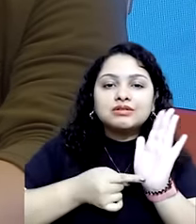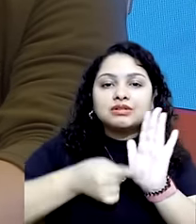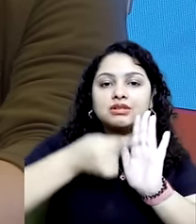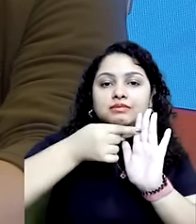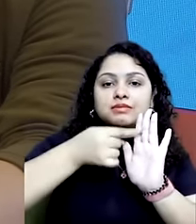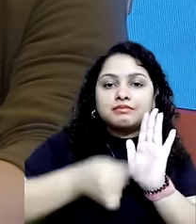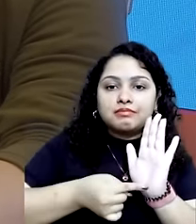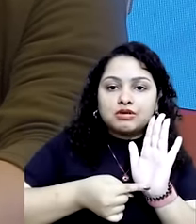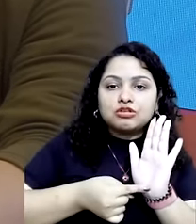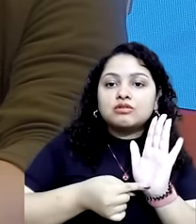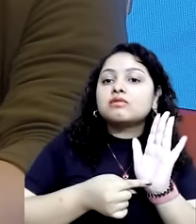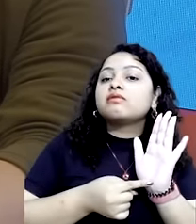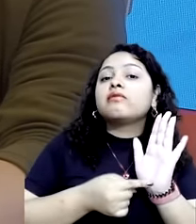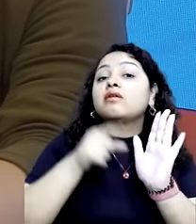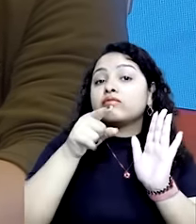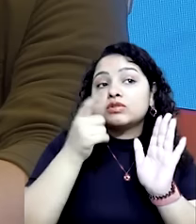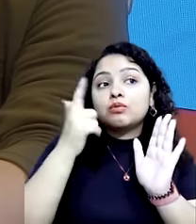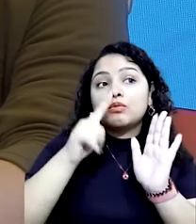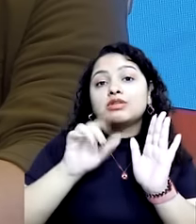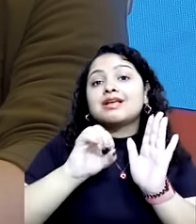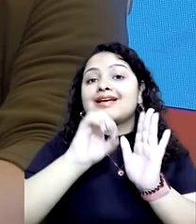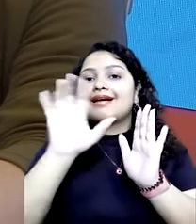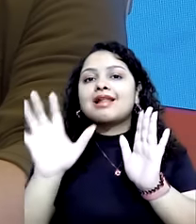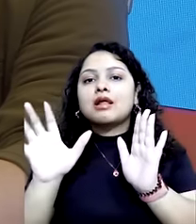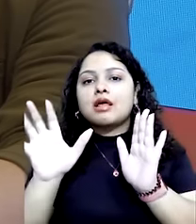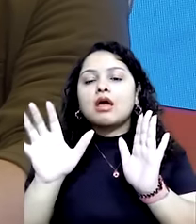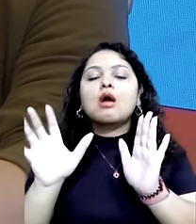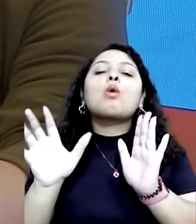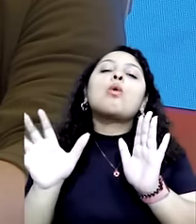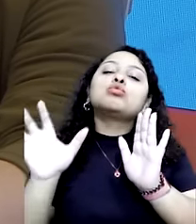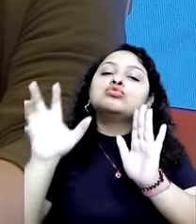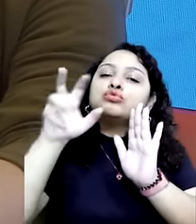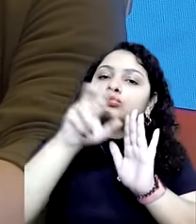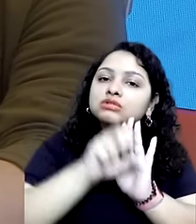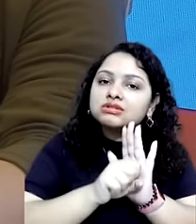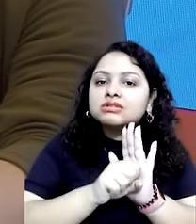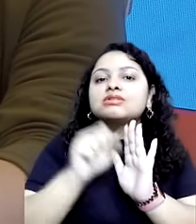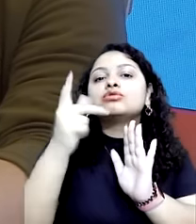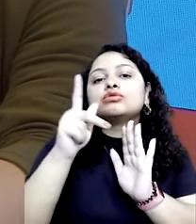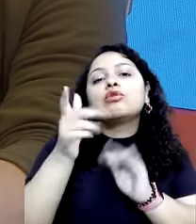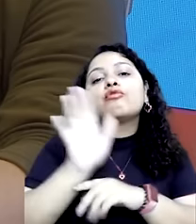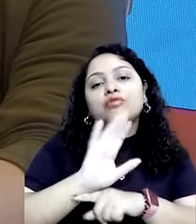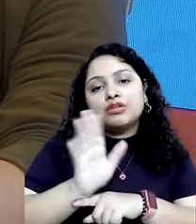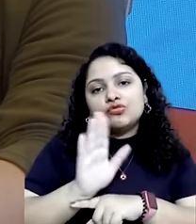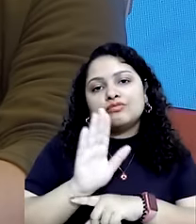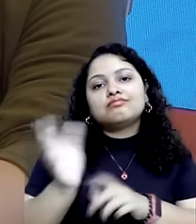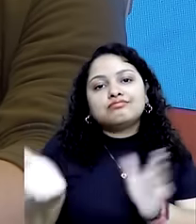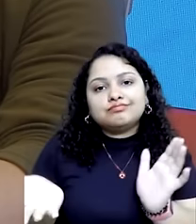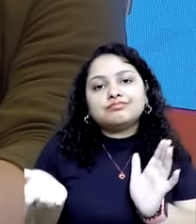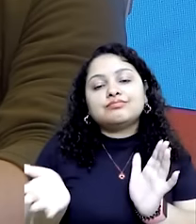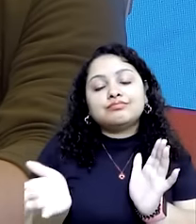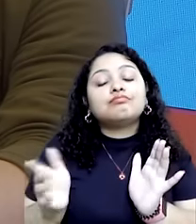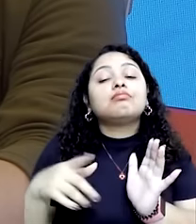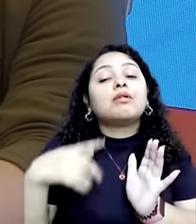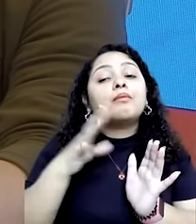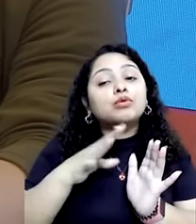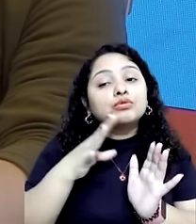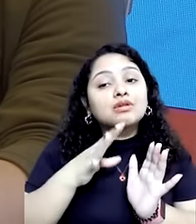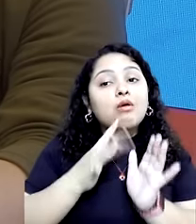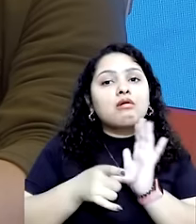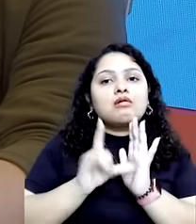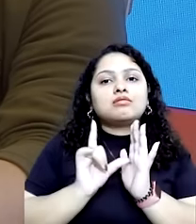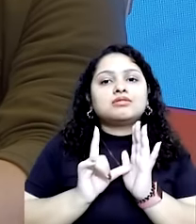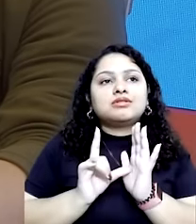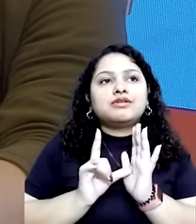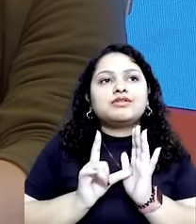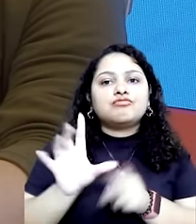e para baixo você também pode clarear ou você pode aí escurecer a sua imagem Então isso é muito bacana que antes